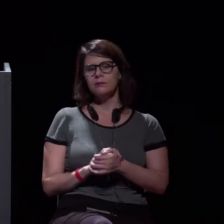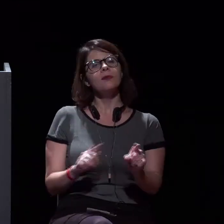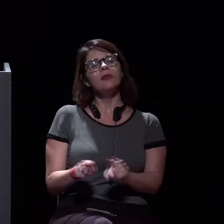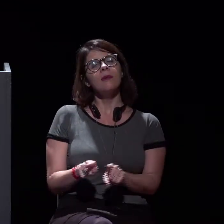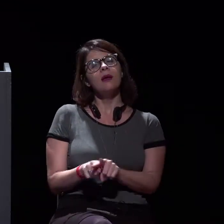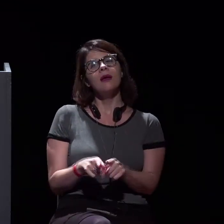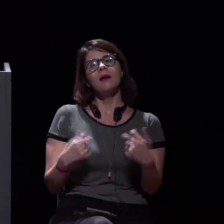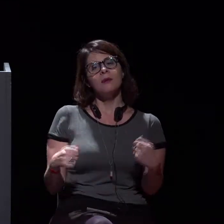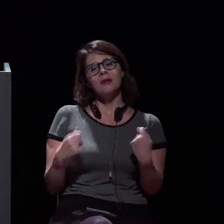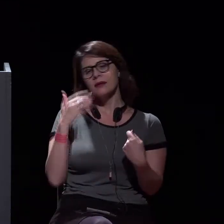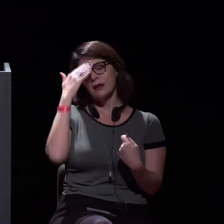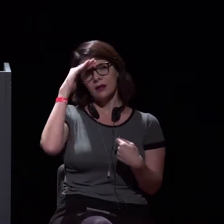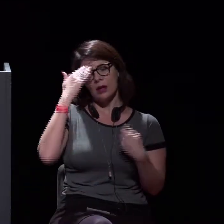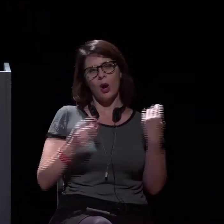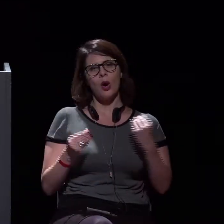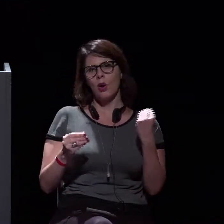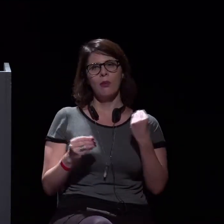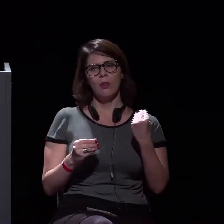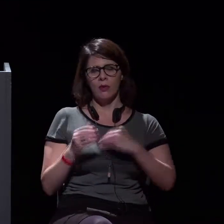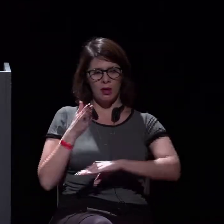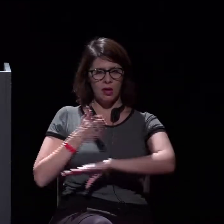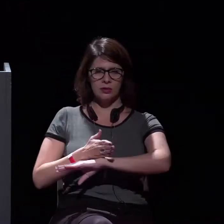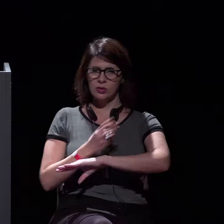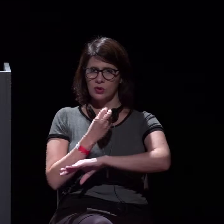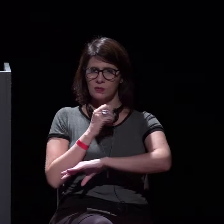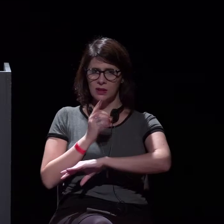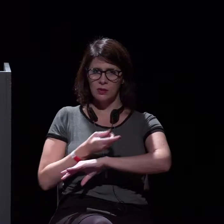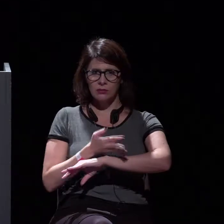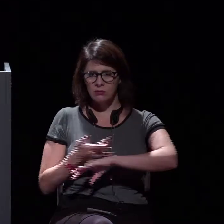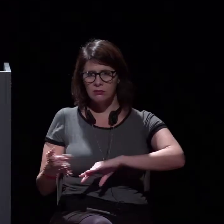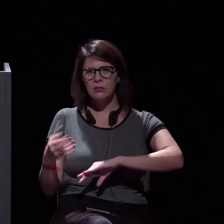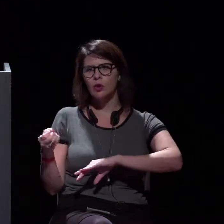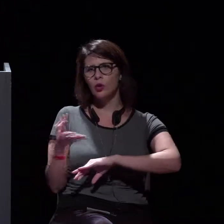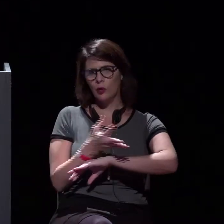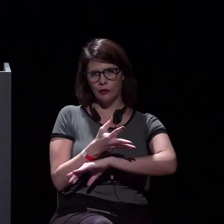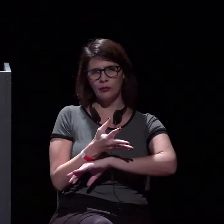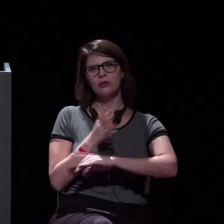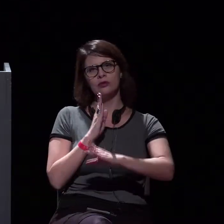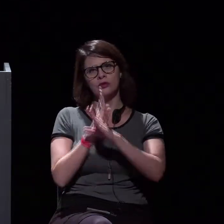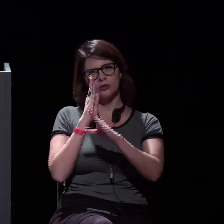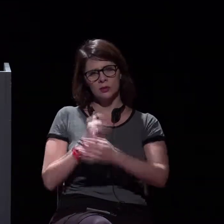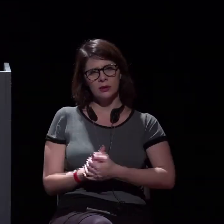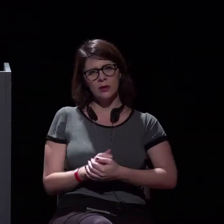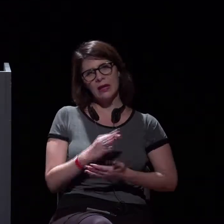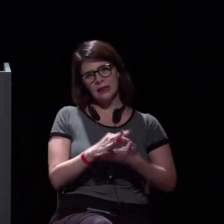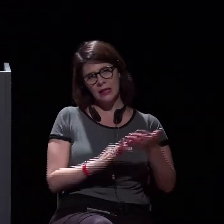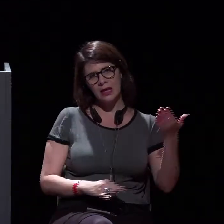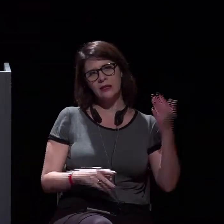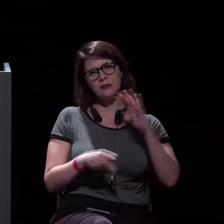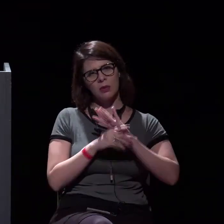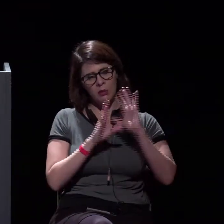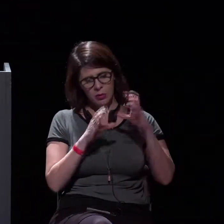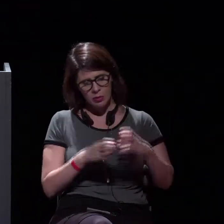tem que ver com uma descoberta no começo dos anos 2000 desses textos do grupo Modernidade, Colonialidade